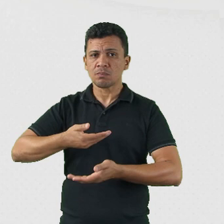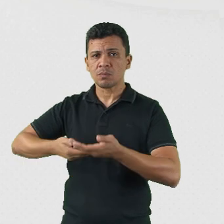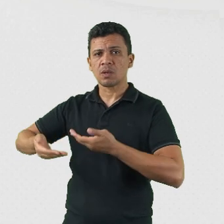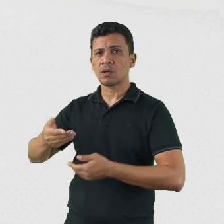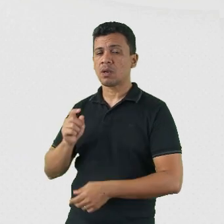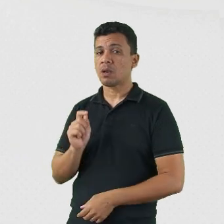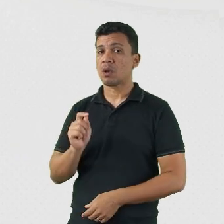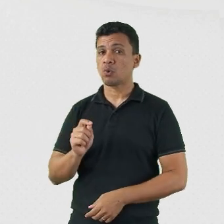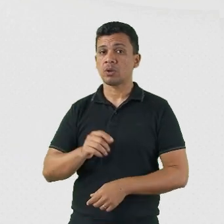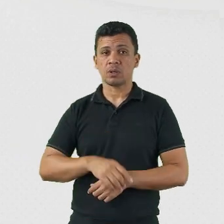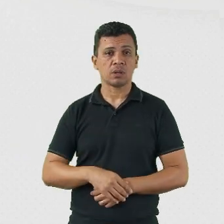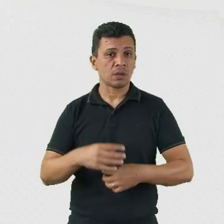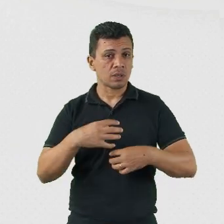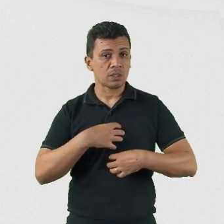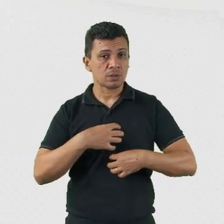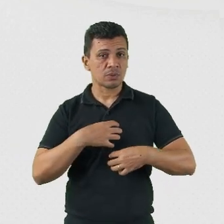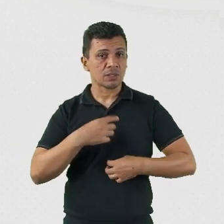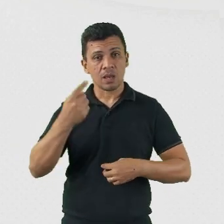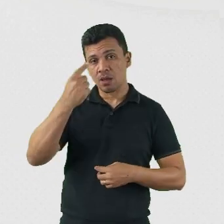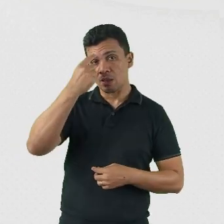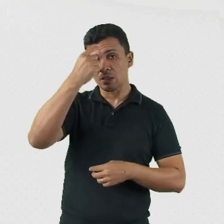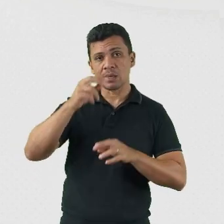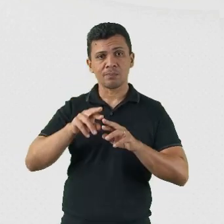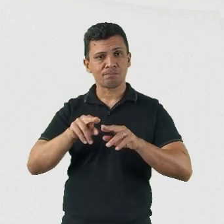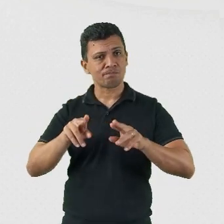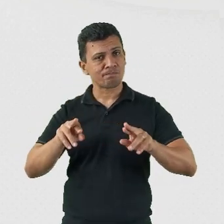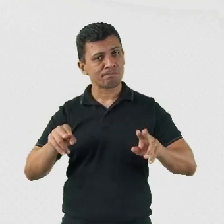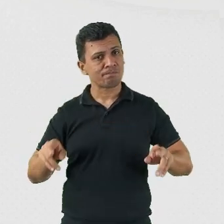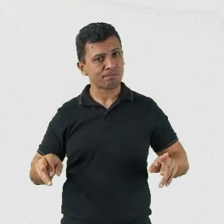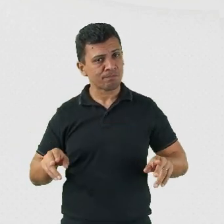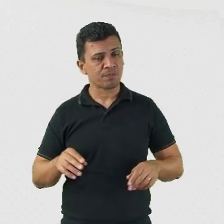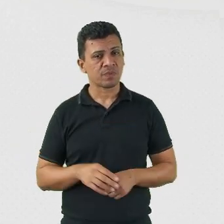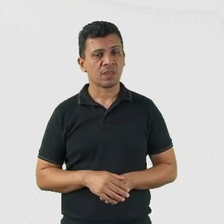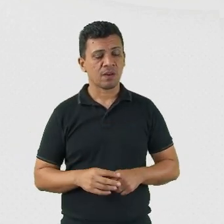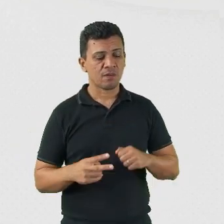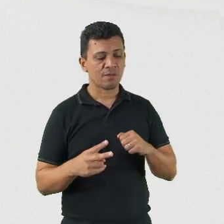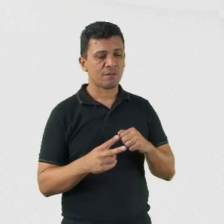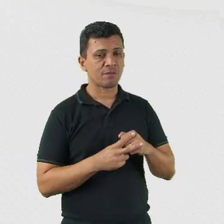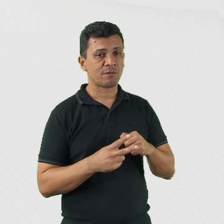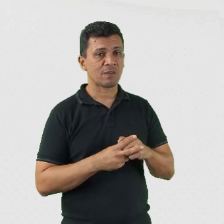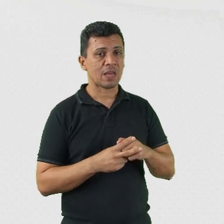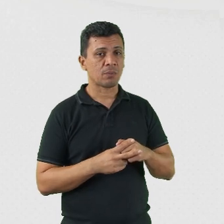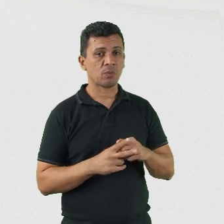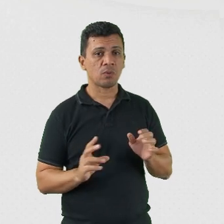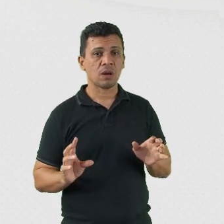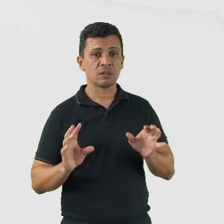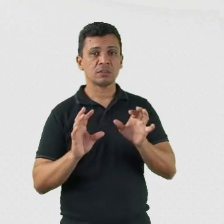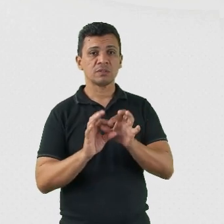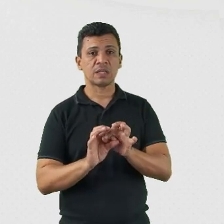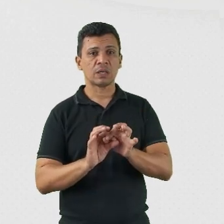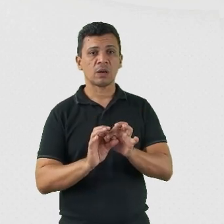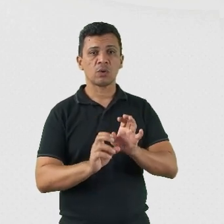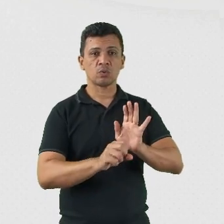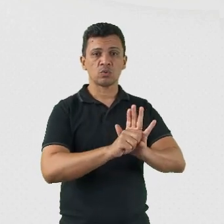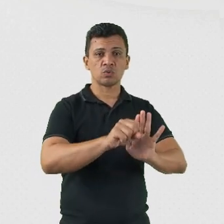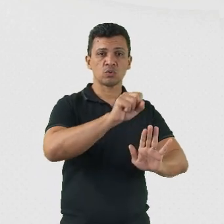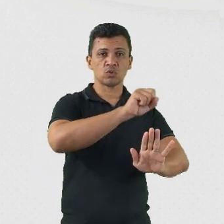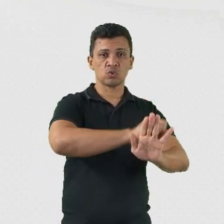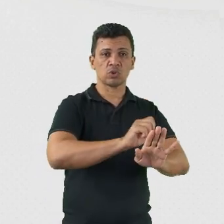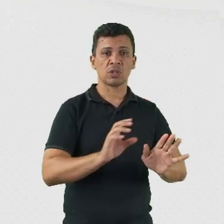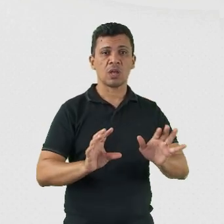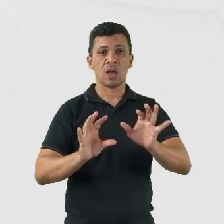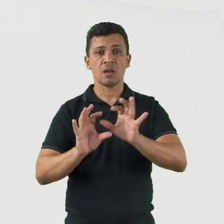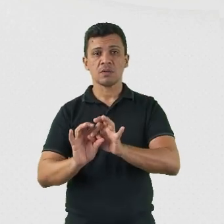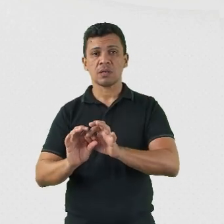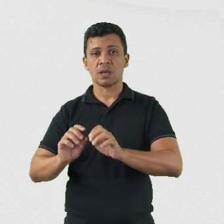a expressar diferentes ideias. Esses verbos modais, eles ligam o sujeito a uma